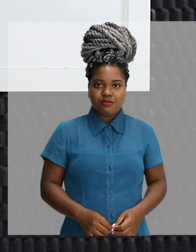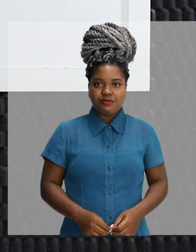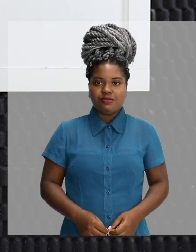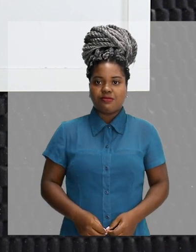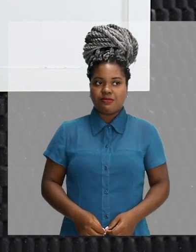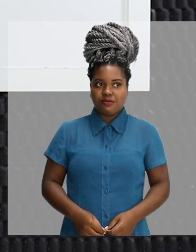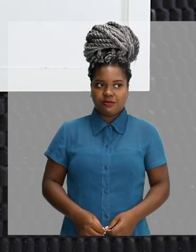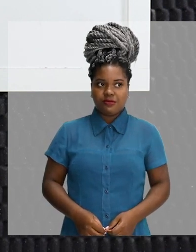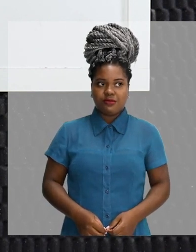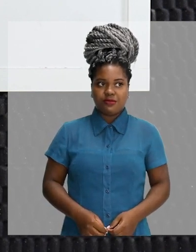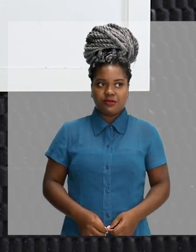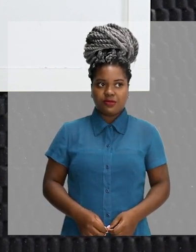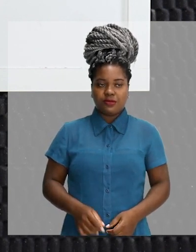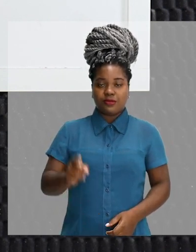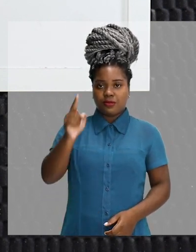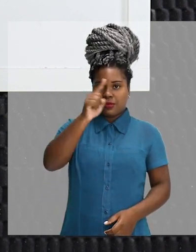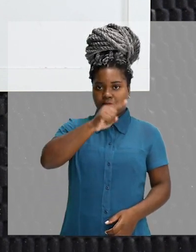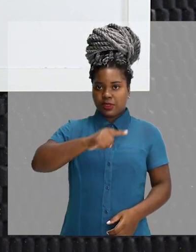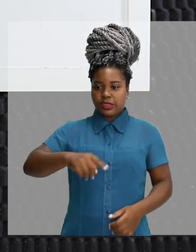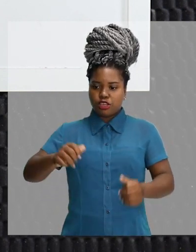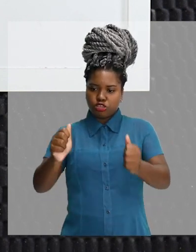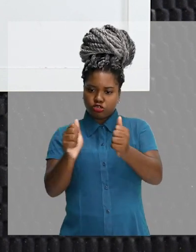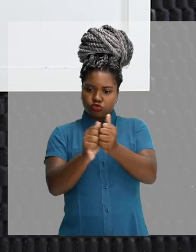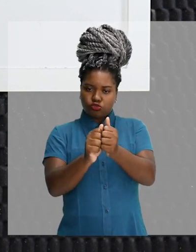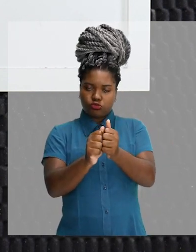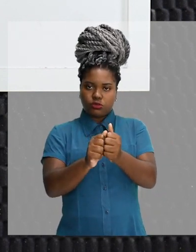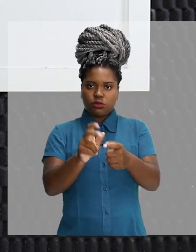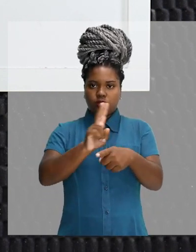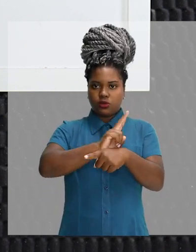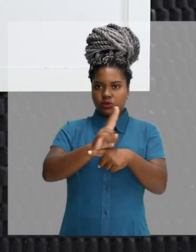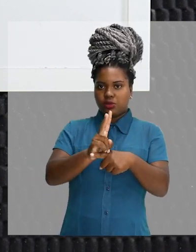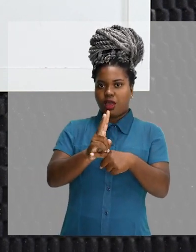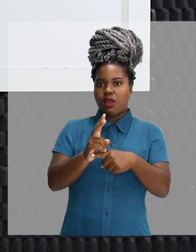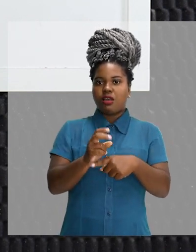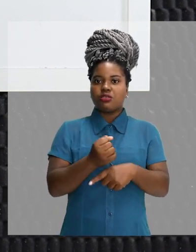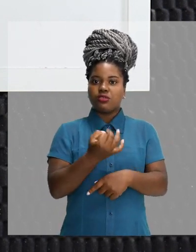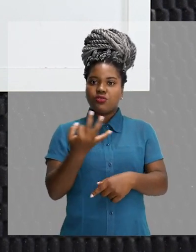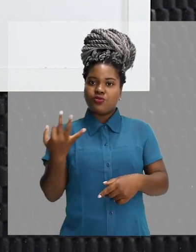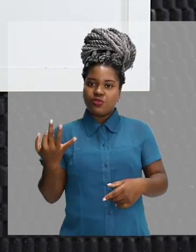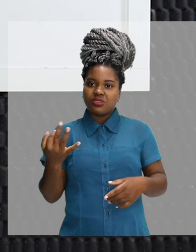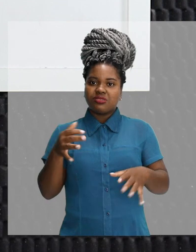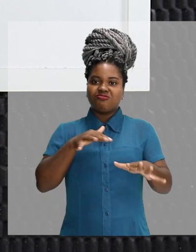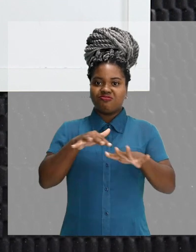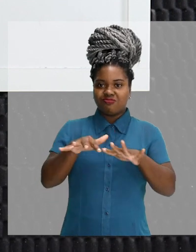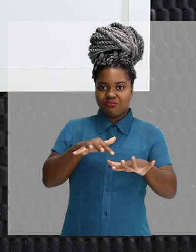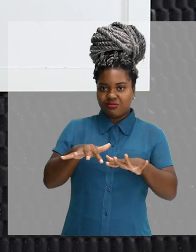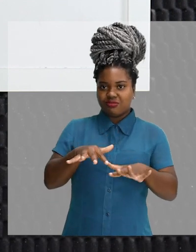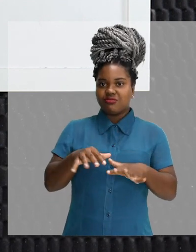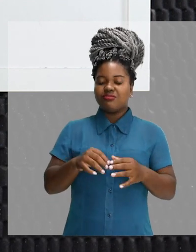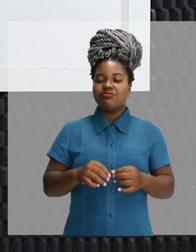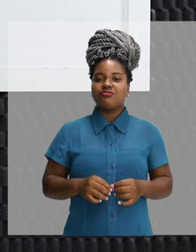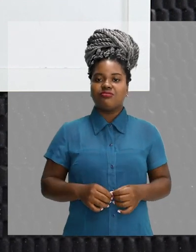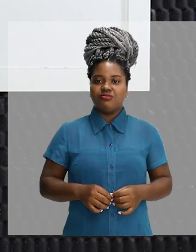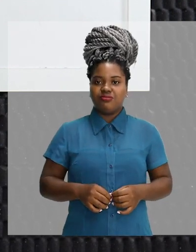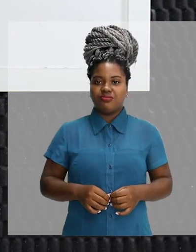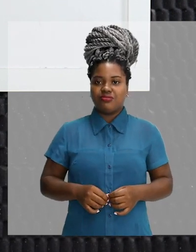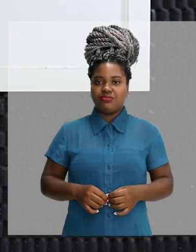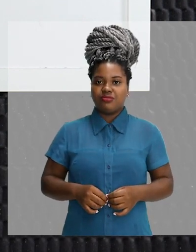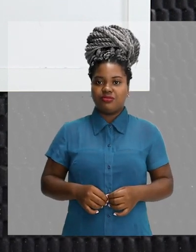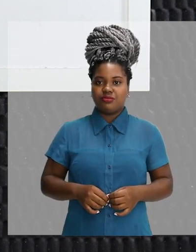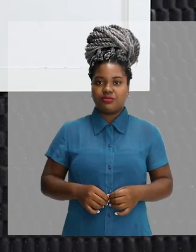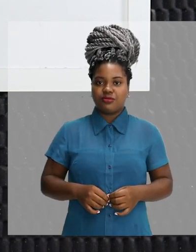certo? Então, eles andam juntinho, velocidade e quantidade de movimento. A direção de um é a direção do outro, o sentido de um é o sentido do outro,